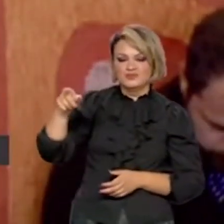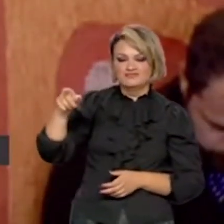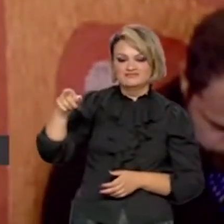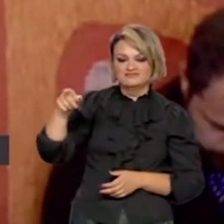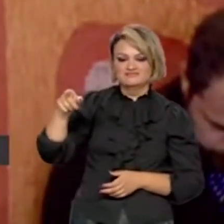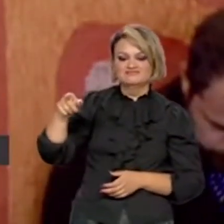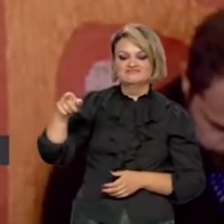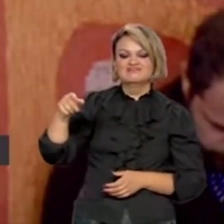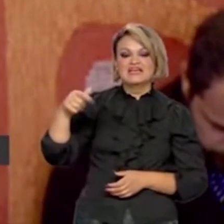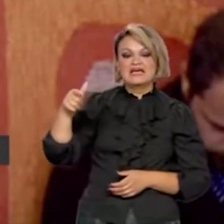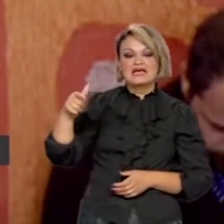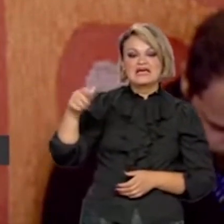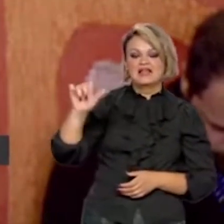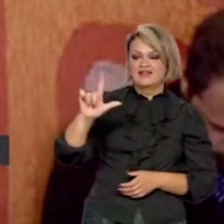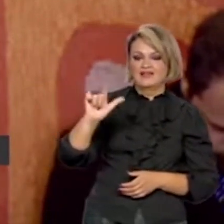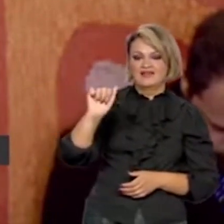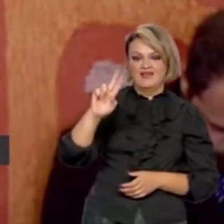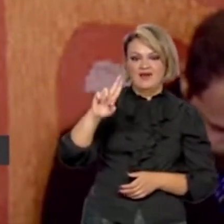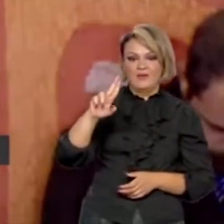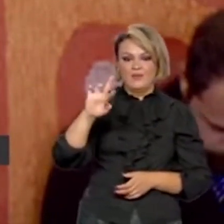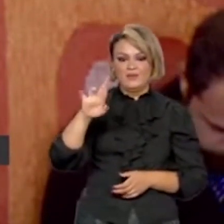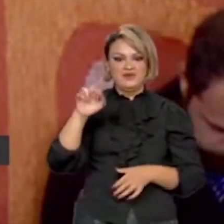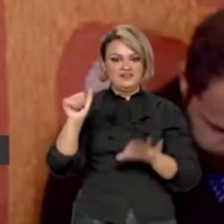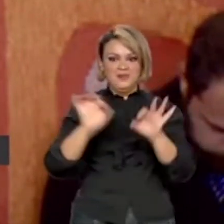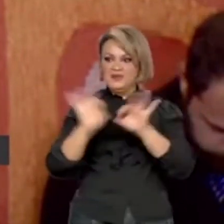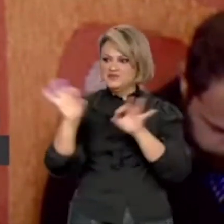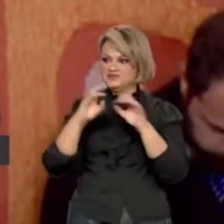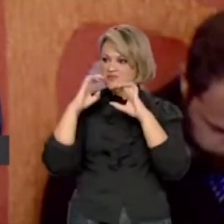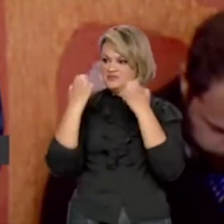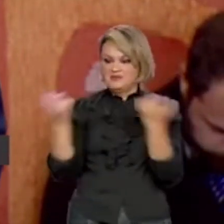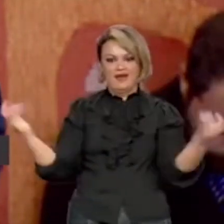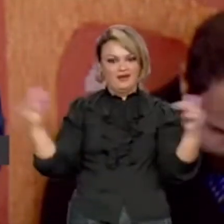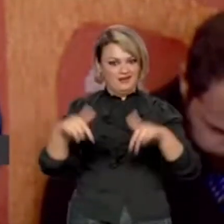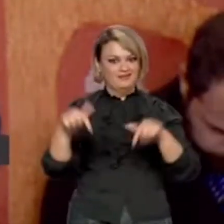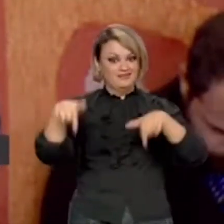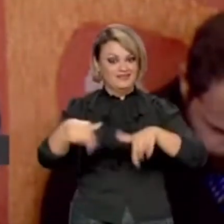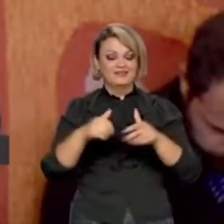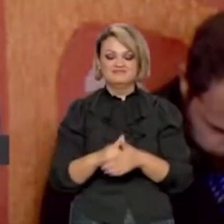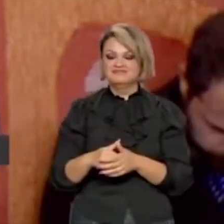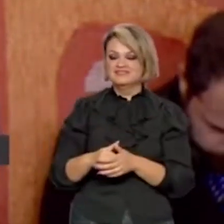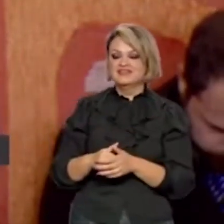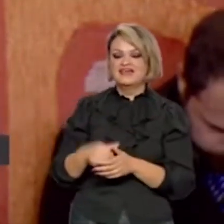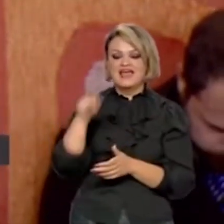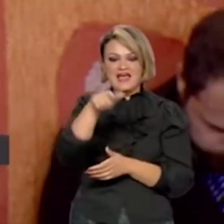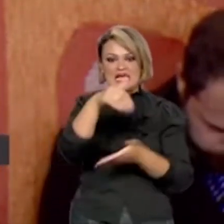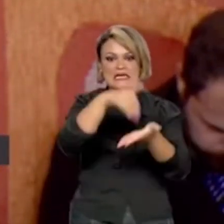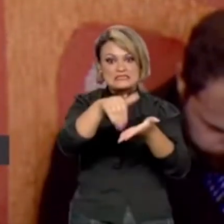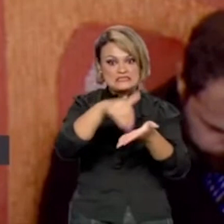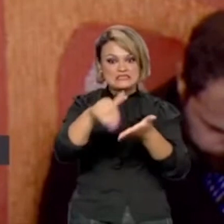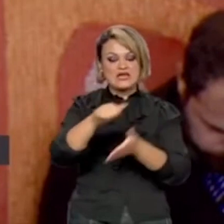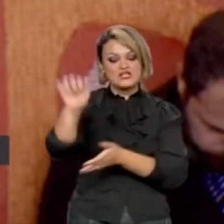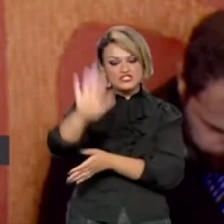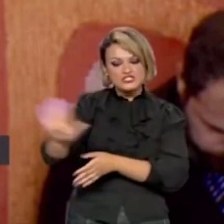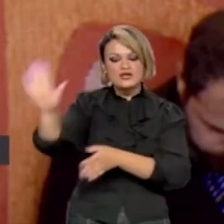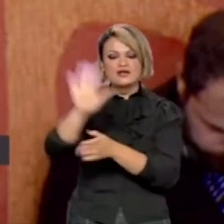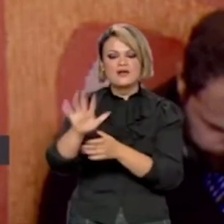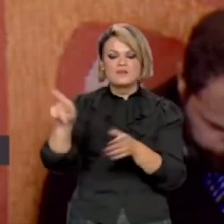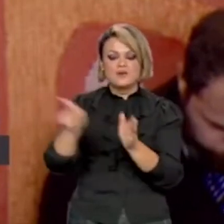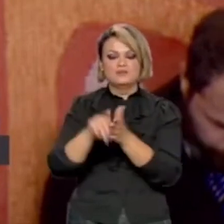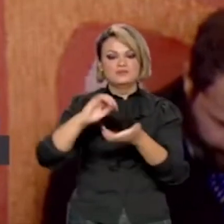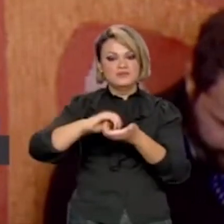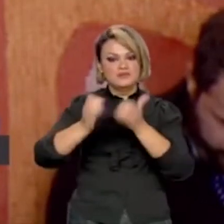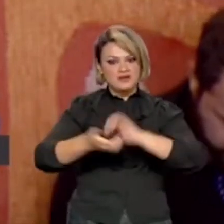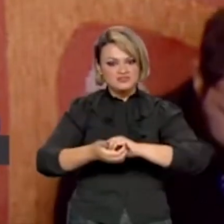por nos receber aqui nesse espaço em nome da Maria Laura que a secretária Geral do